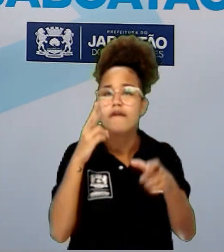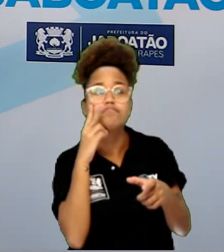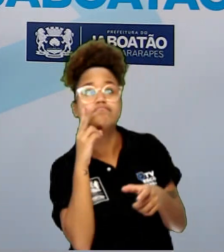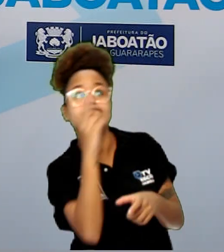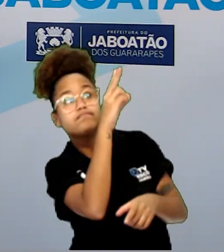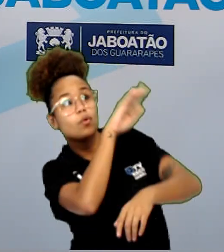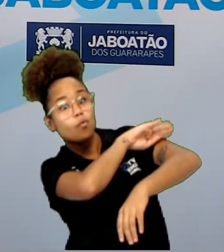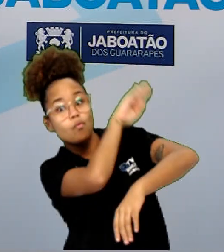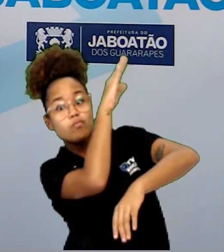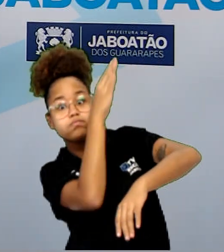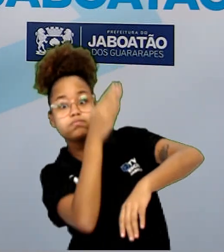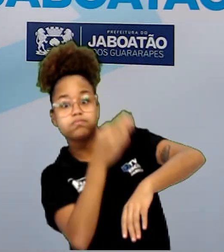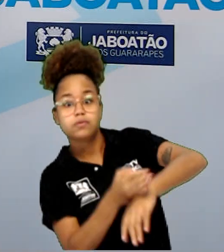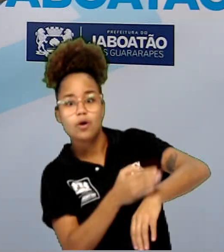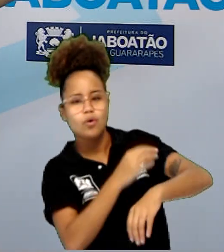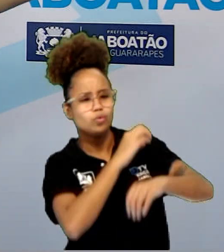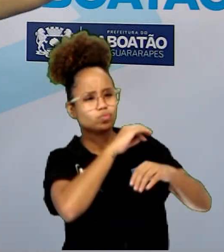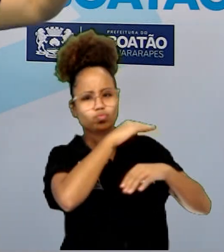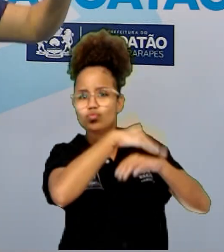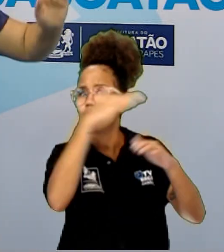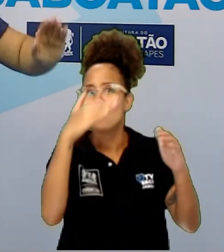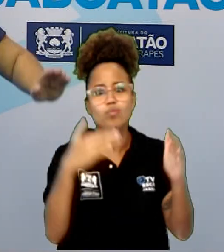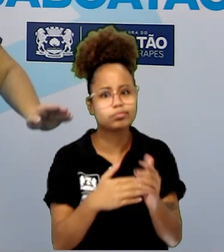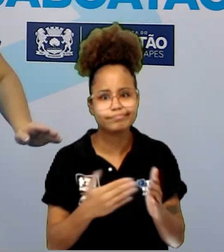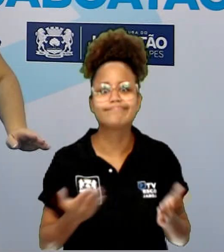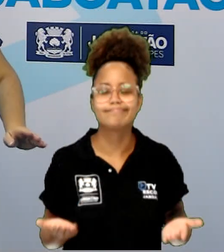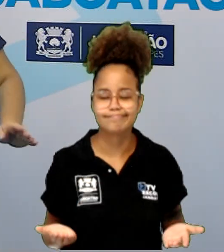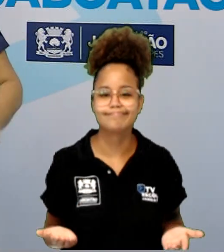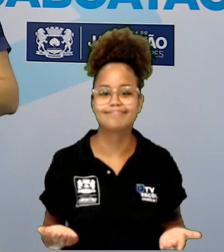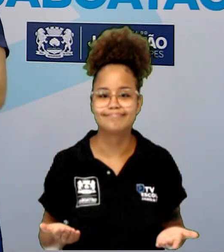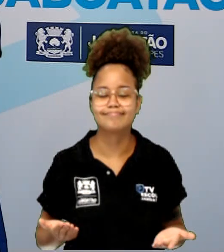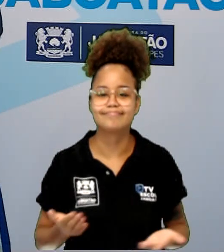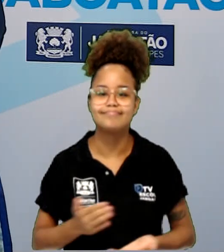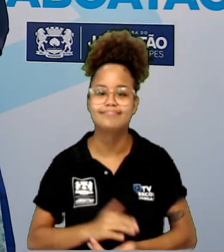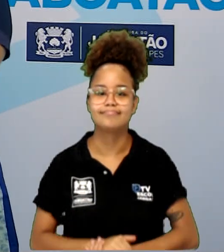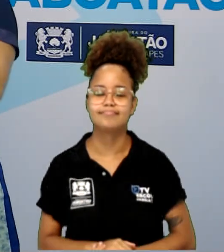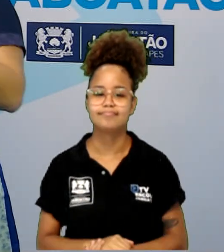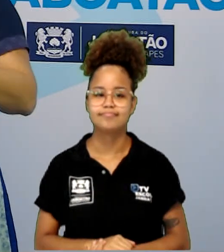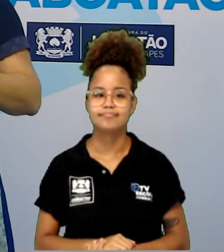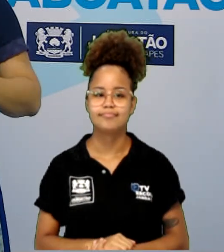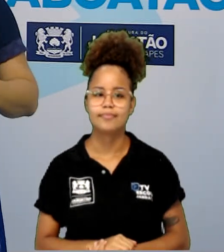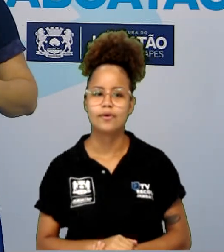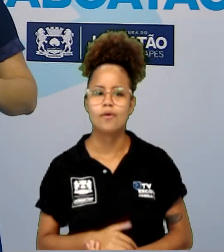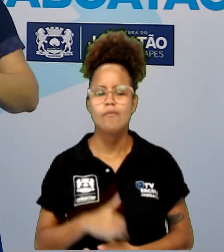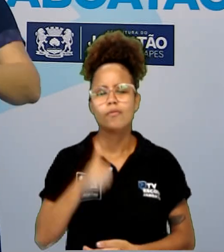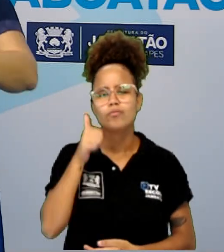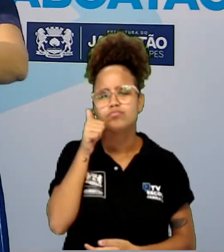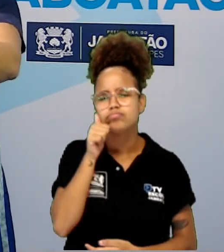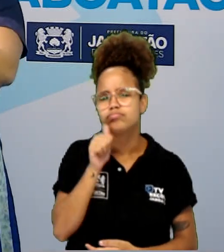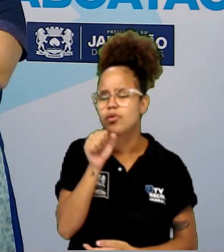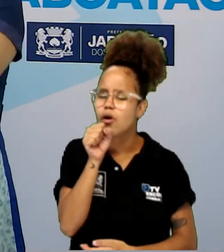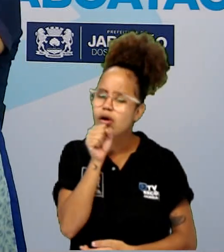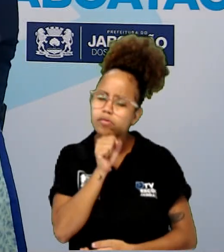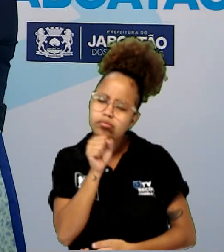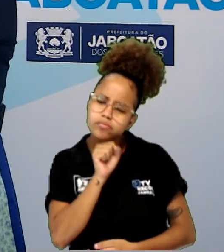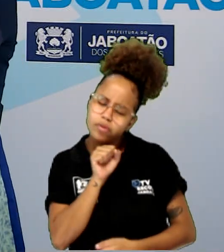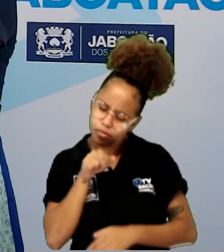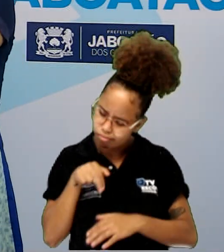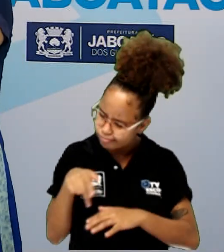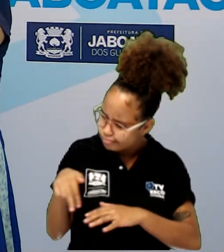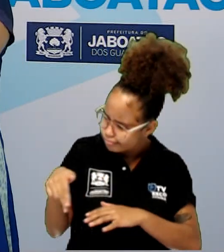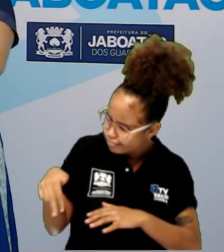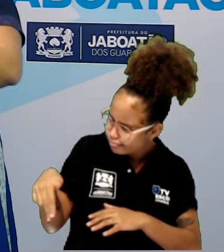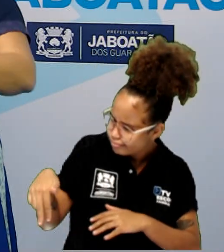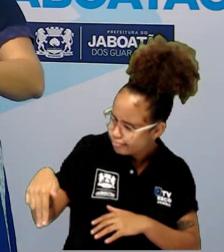e vem descendo ladeira abaixo toda essa confusão na montanha. Uma pobre de uma senhorinha estava mais embaixo, estava